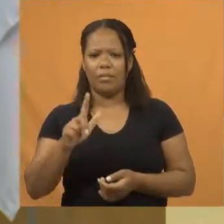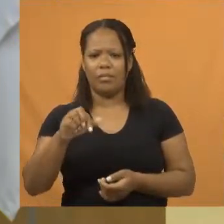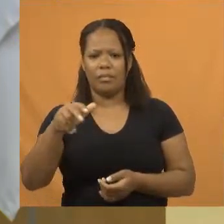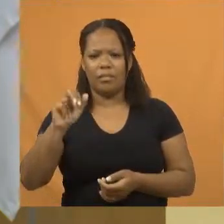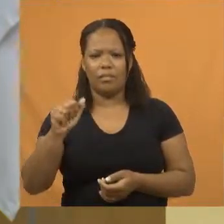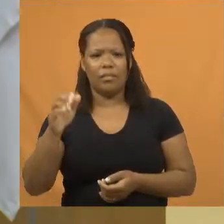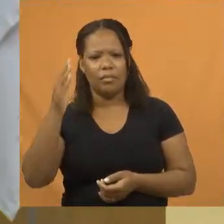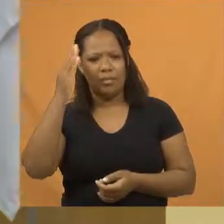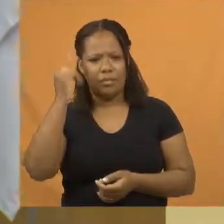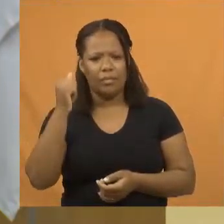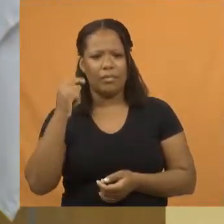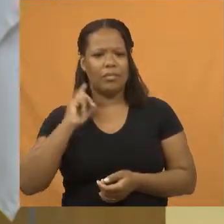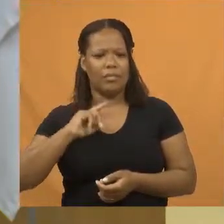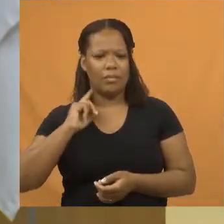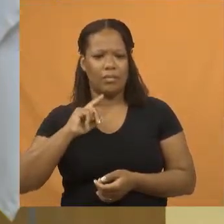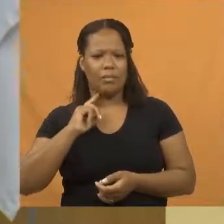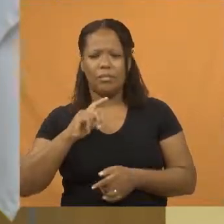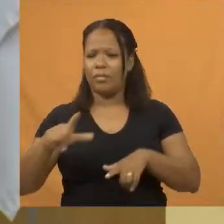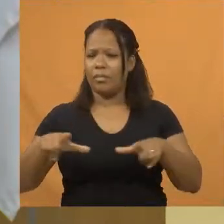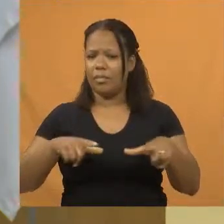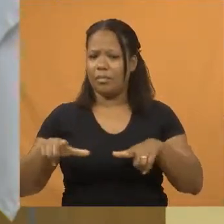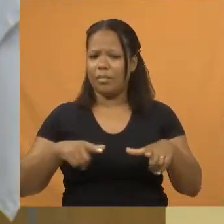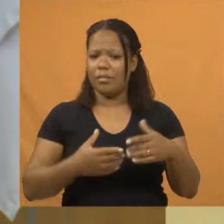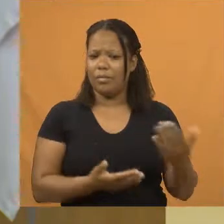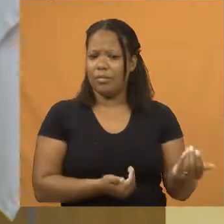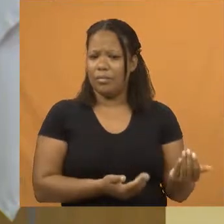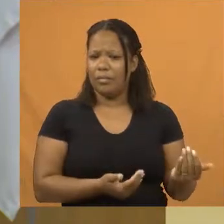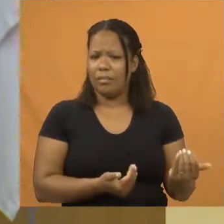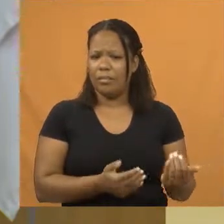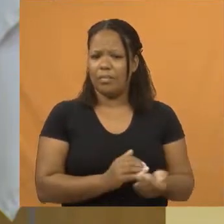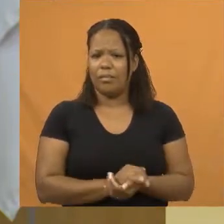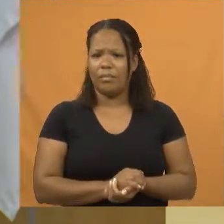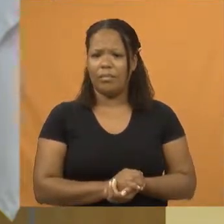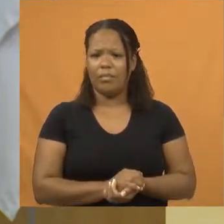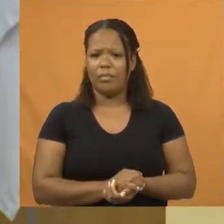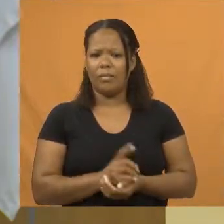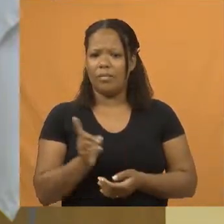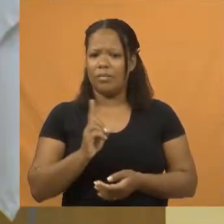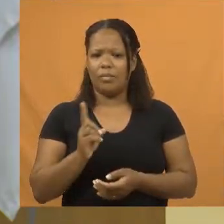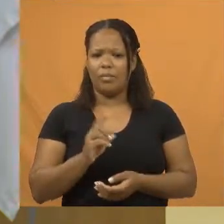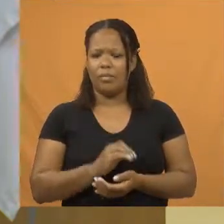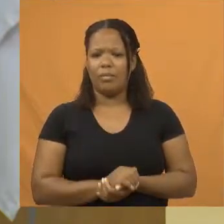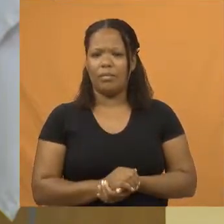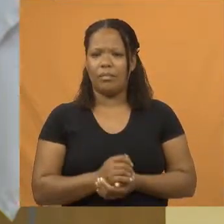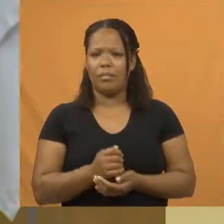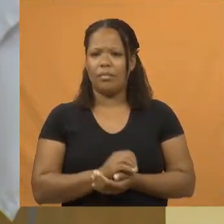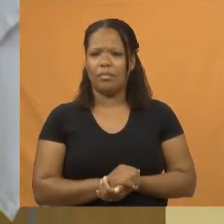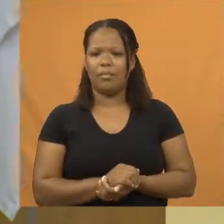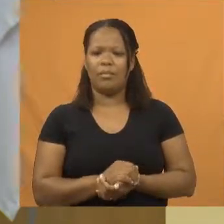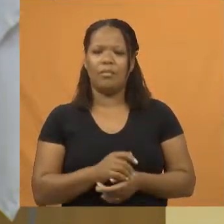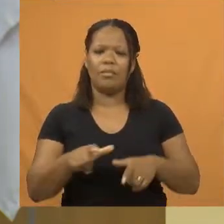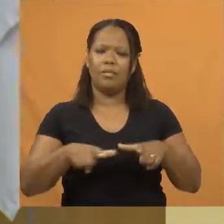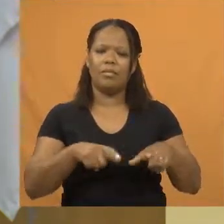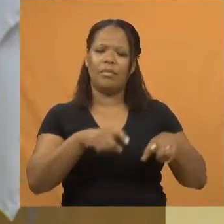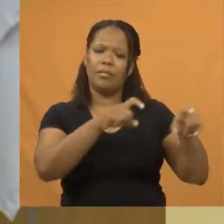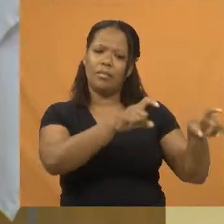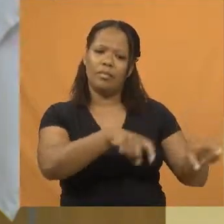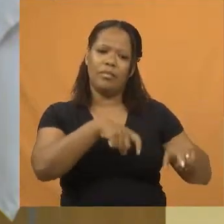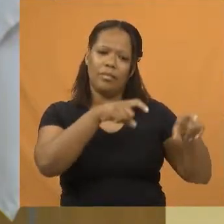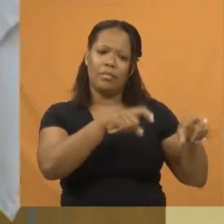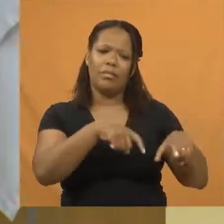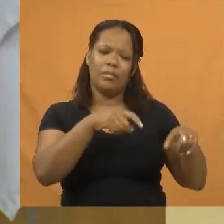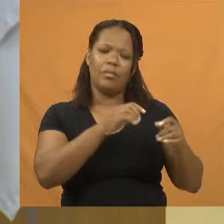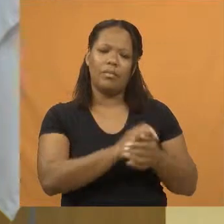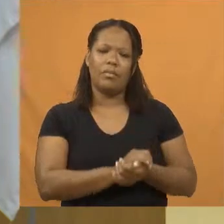sabe o que eu estou falando. Trabalham muito cedo, muitas delas não contribuem, porque trabalhavam em fazenda, na capina,